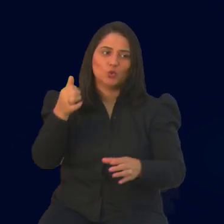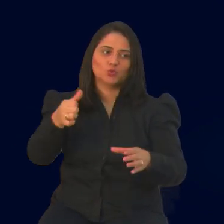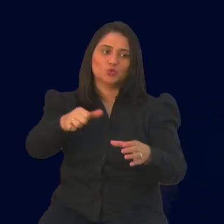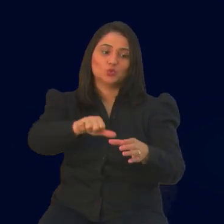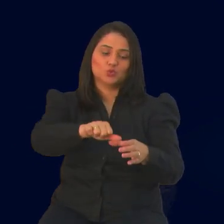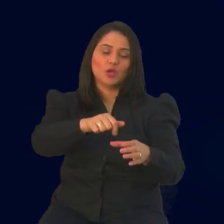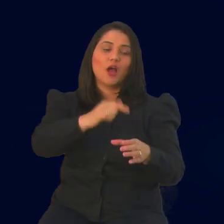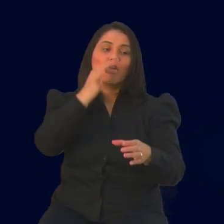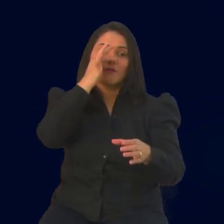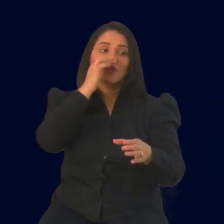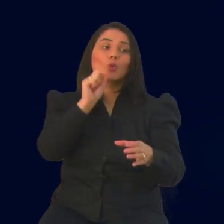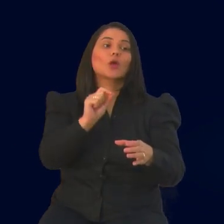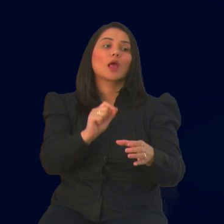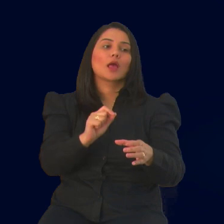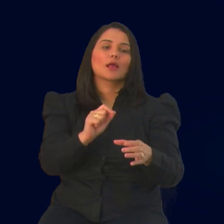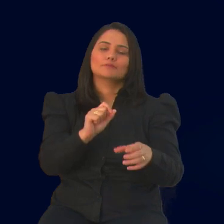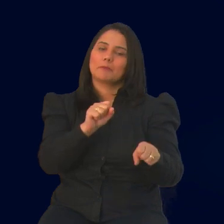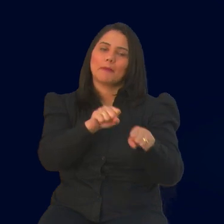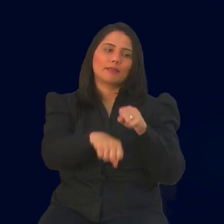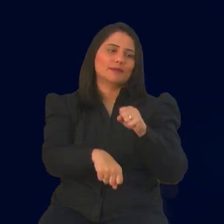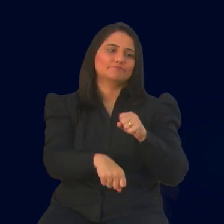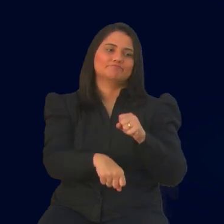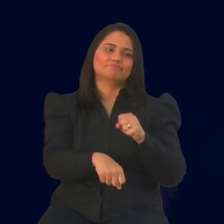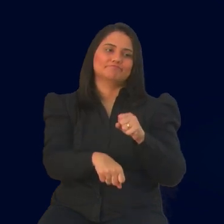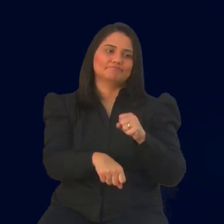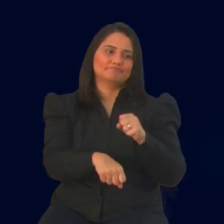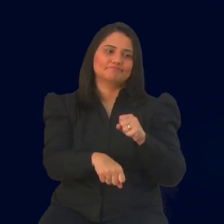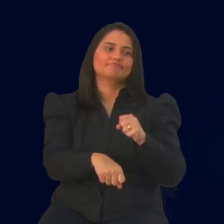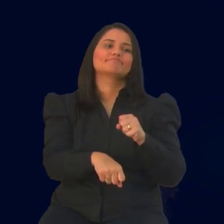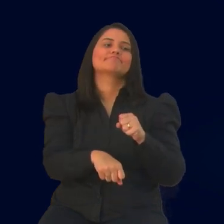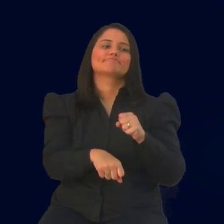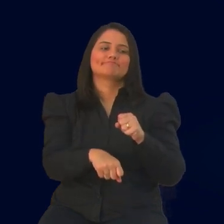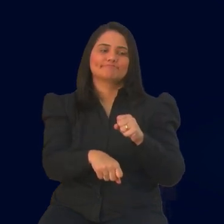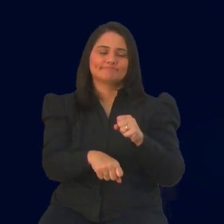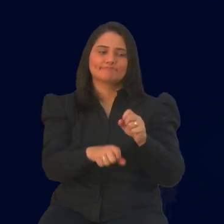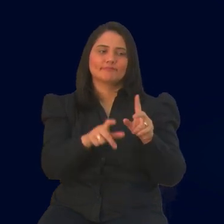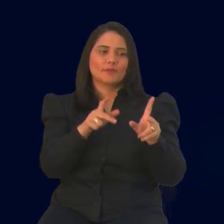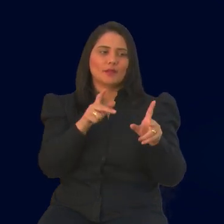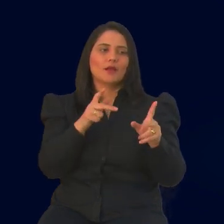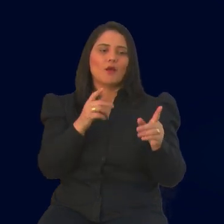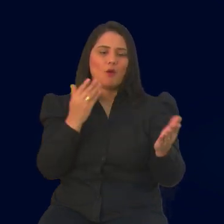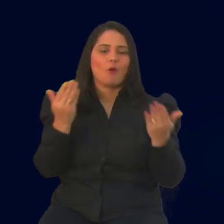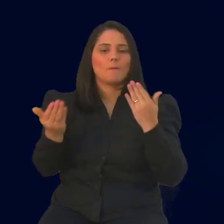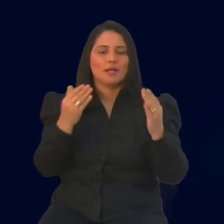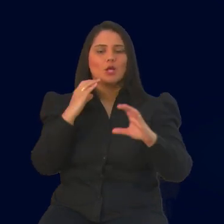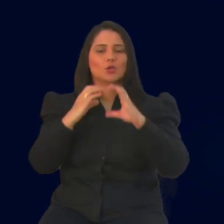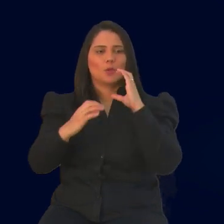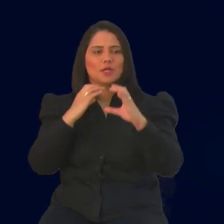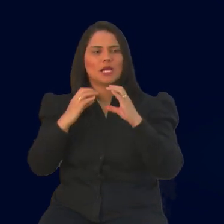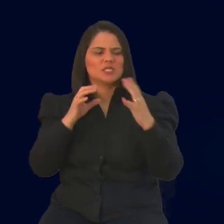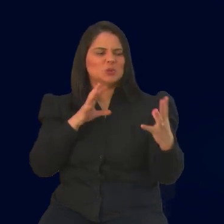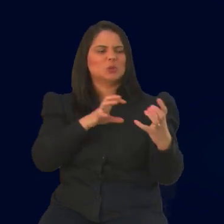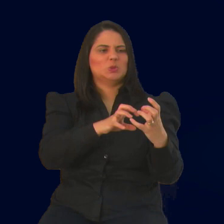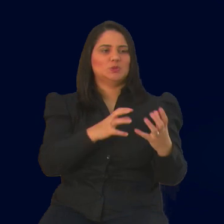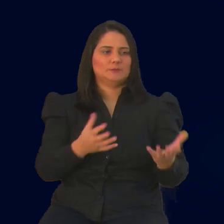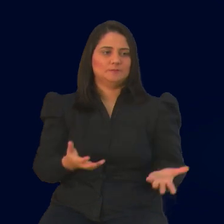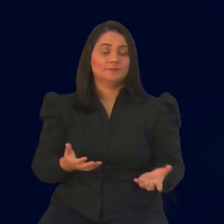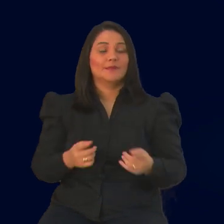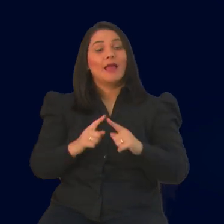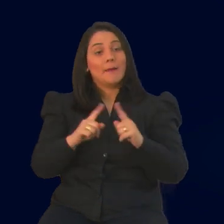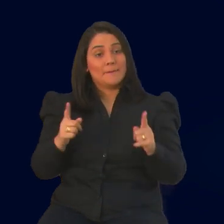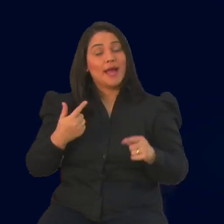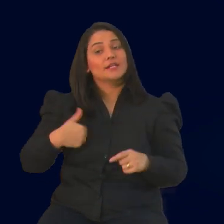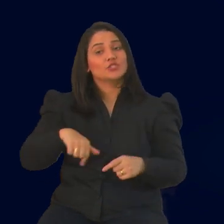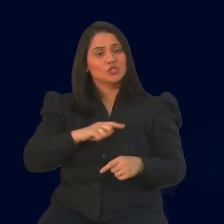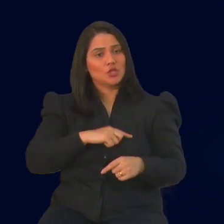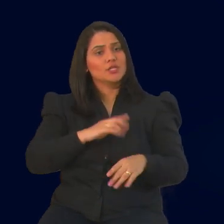Mata. Mas que bom que somos assertivas em vários momentos, não tem dúvidas. Tem momentos em que nós conseguimos falar